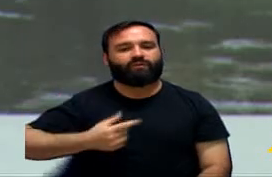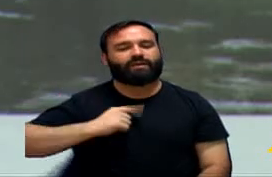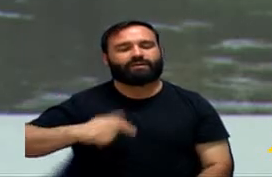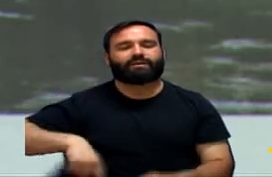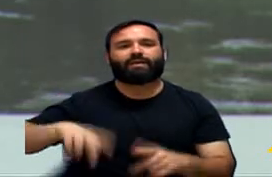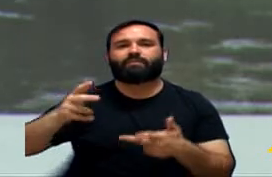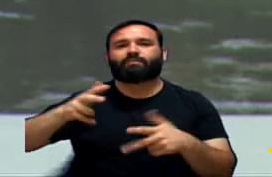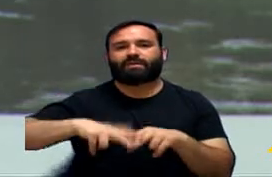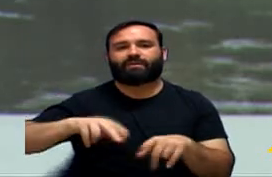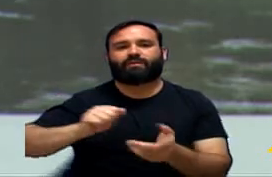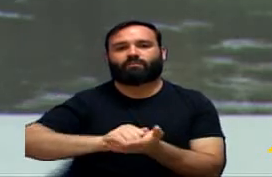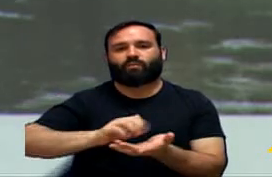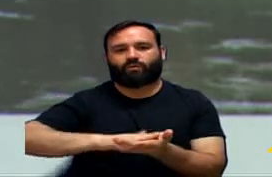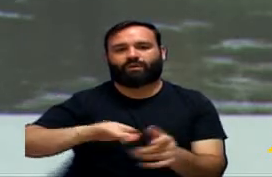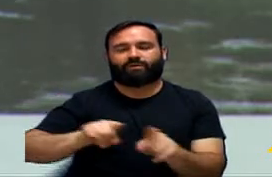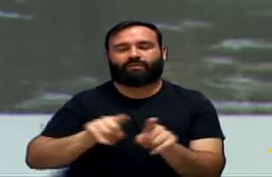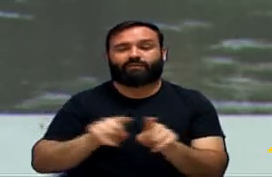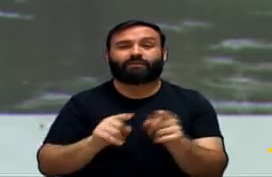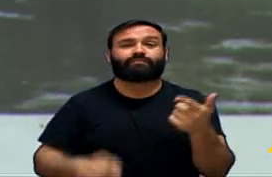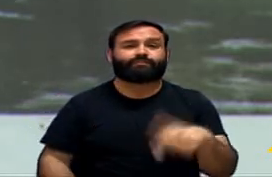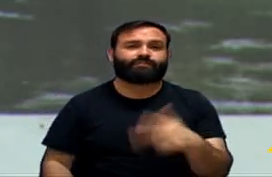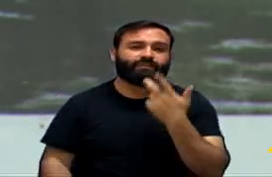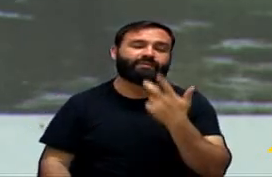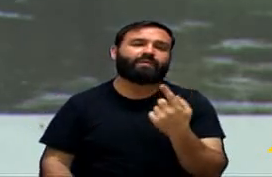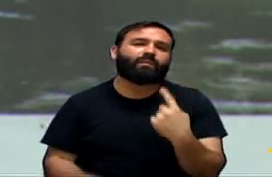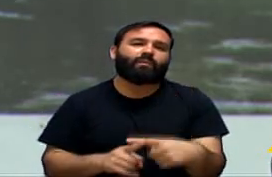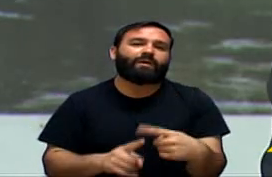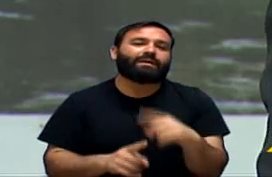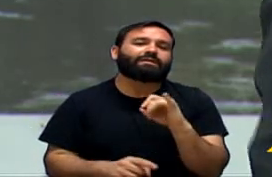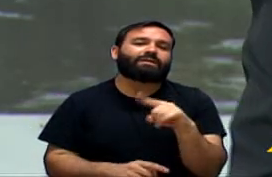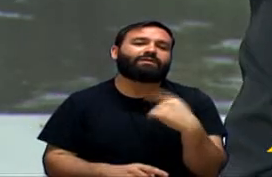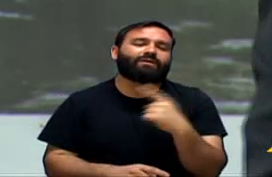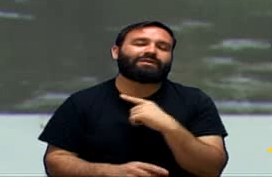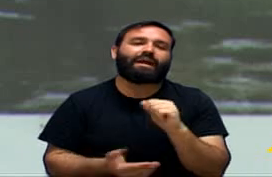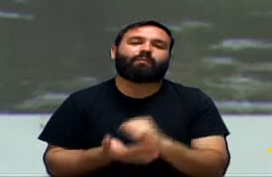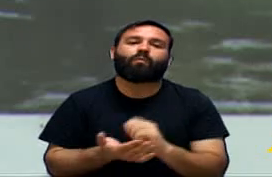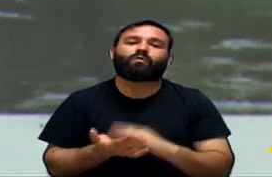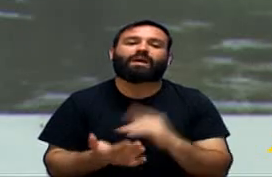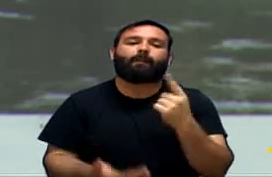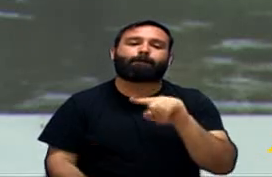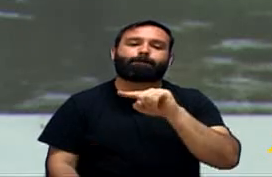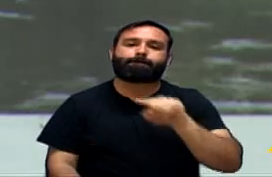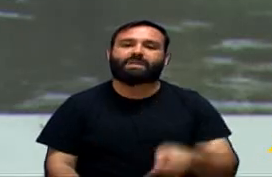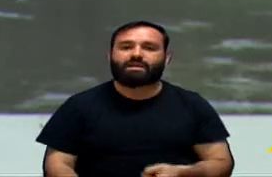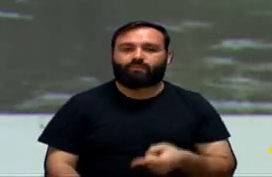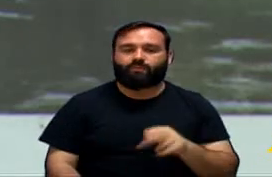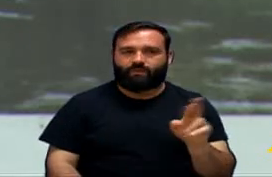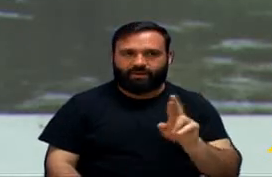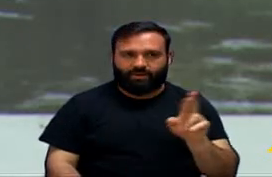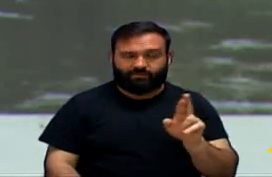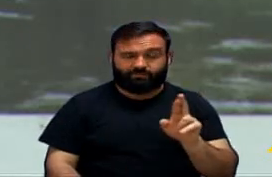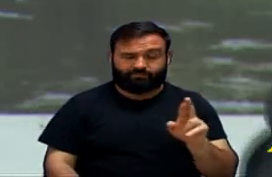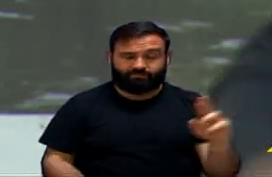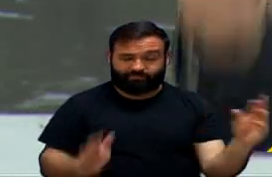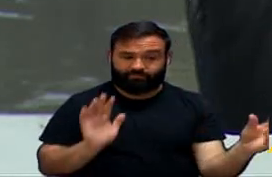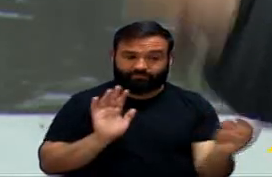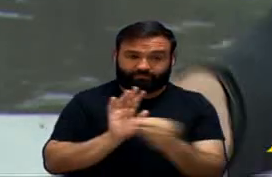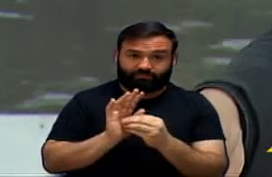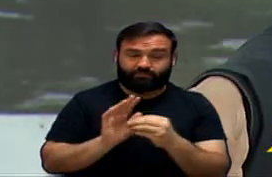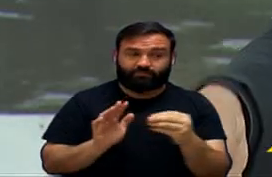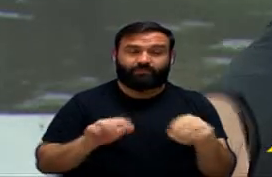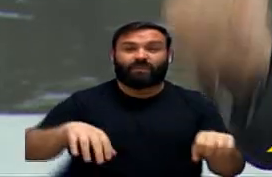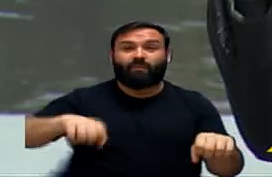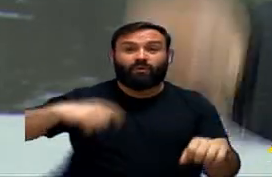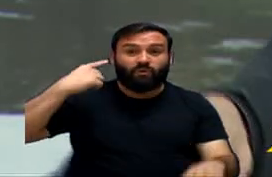dessas multas e eu vou dizer mais uma coisa aqui porque se nós colocarmos multa de 1 milhão de reais no papel se com a